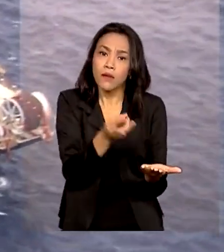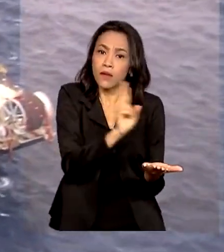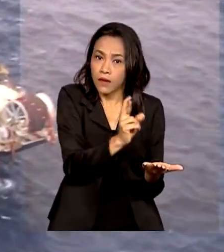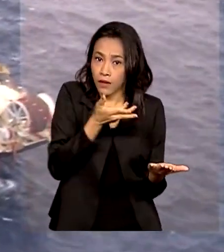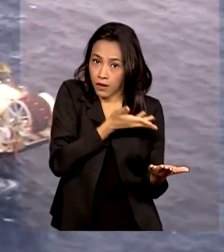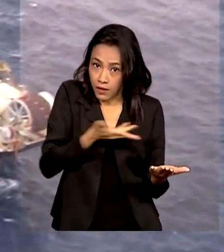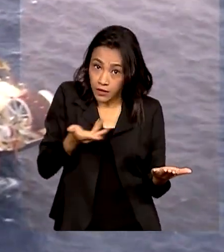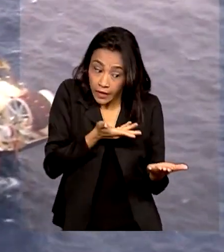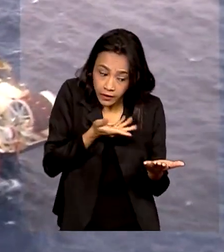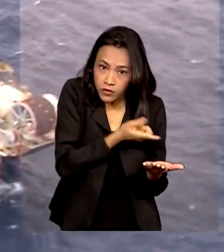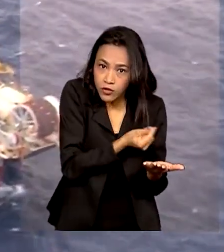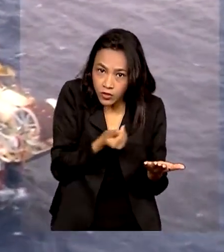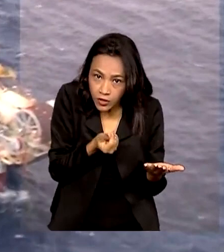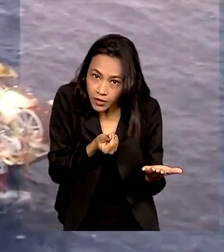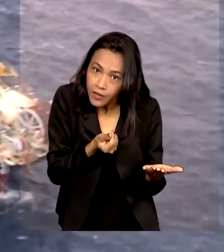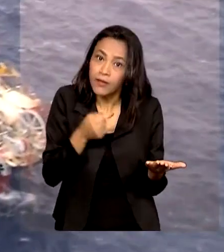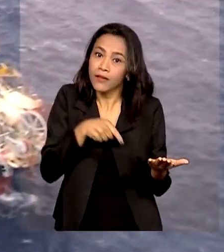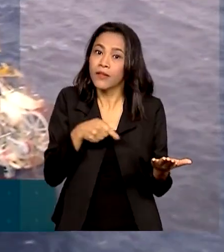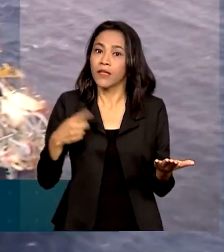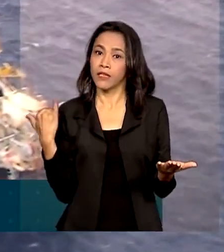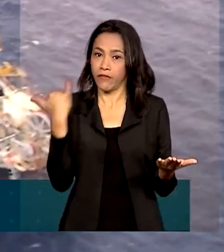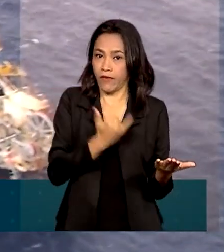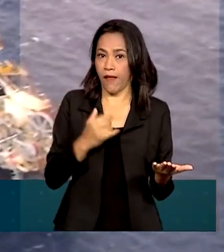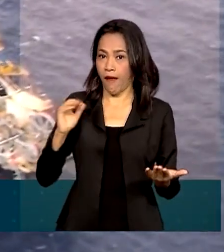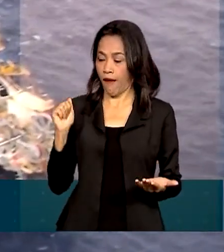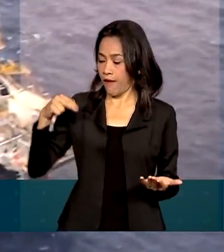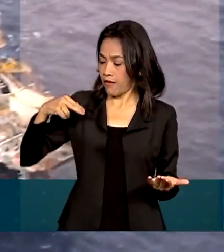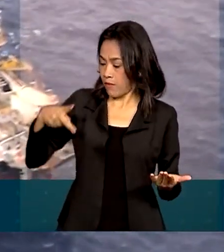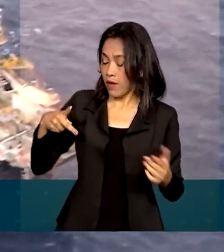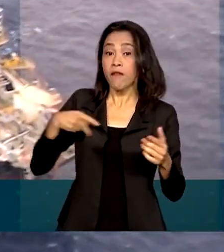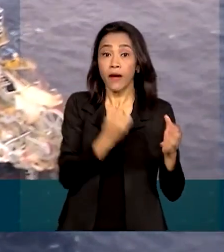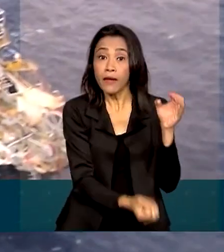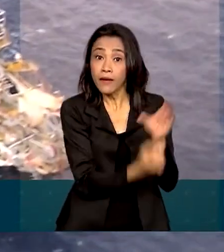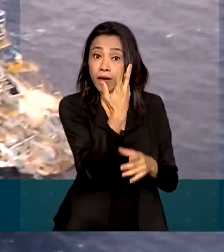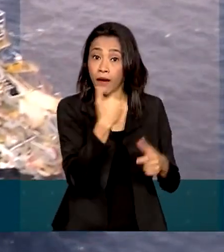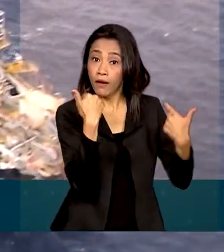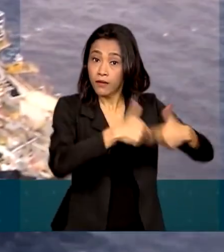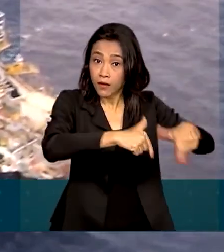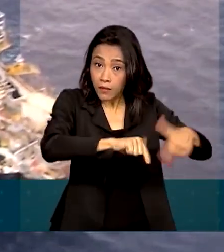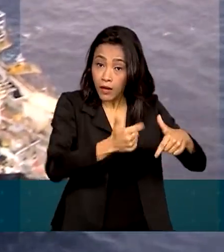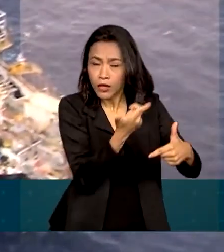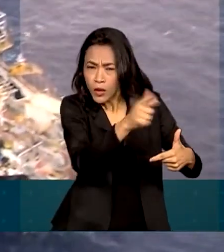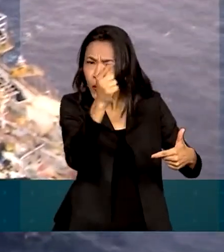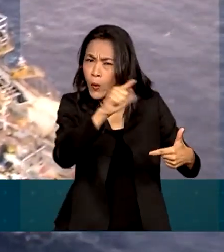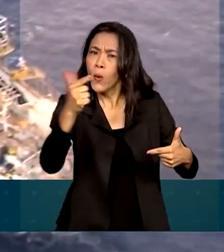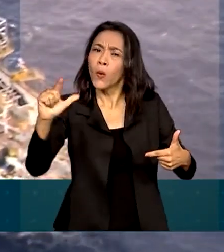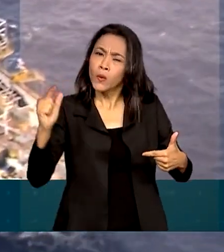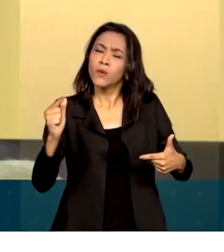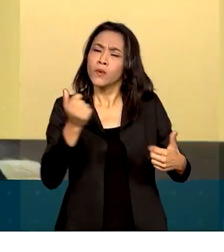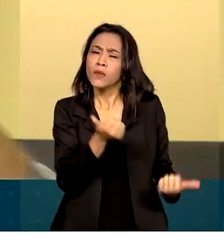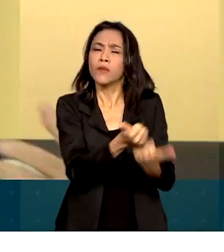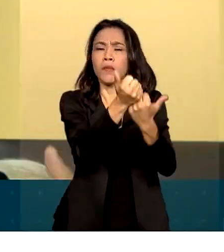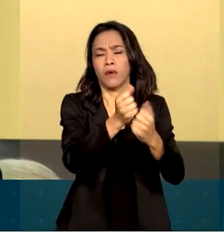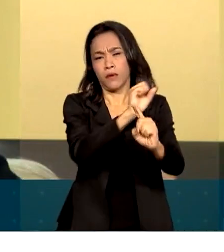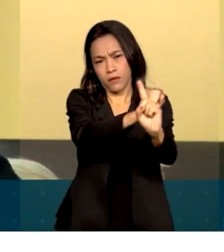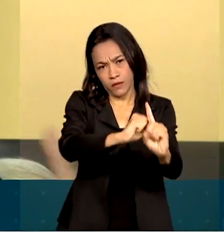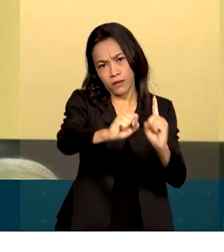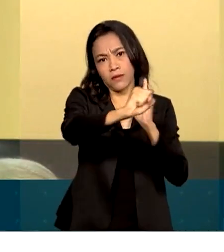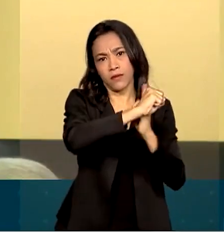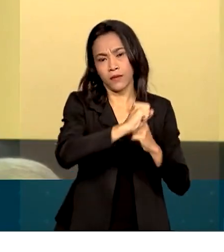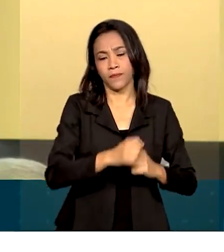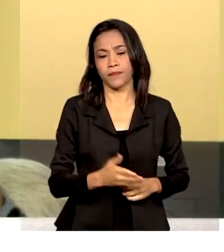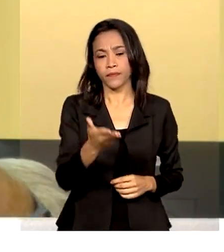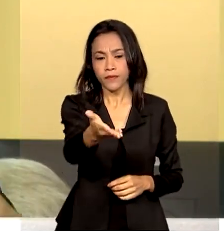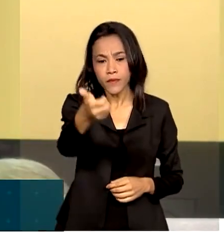R$ 1.444.000. Dinheiro que, segundo a ANP, vai gerar empregos e outros benefícios para a sociedade. Esse investimento